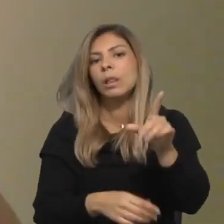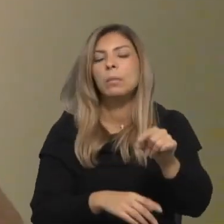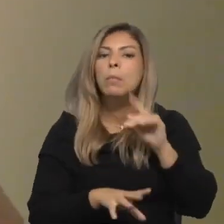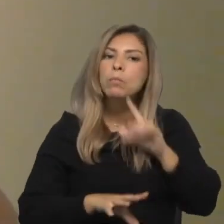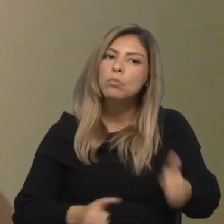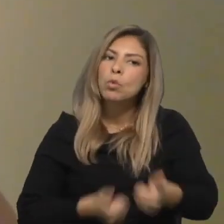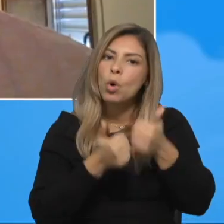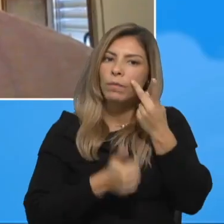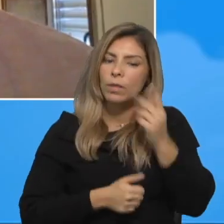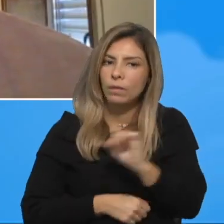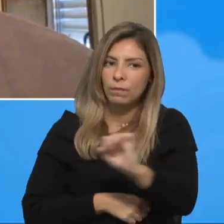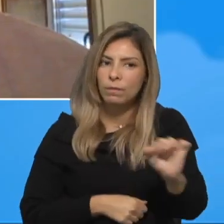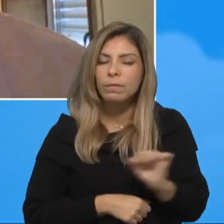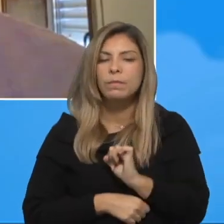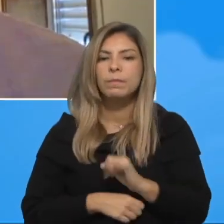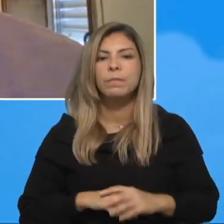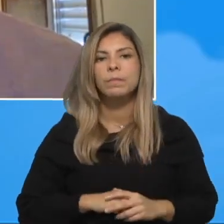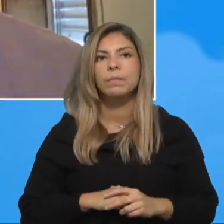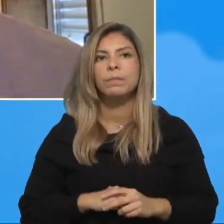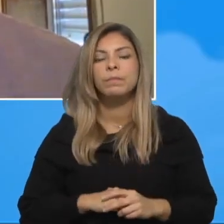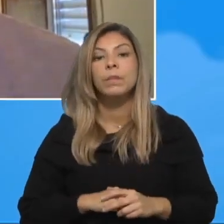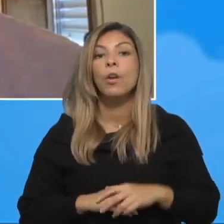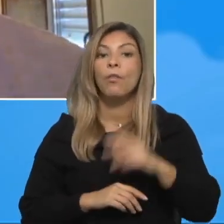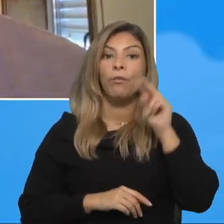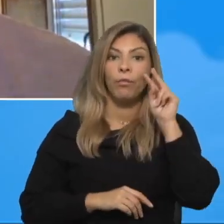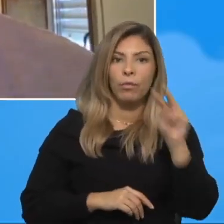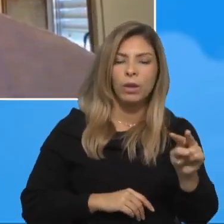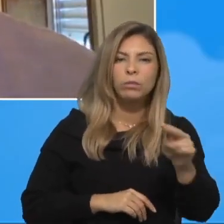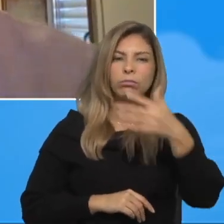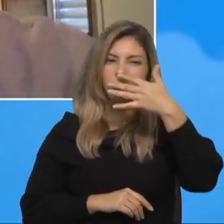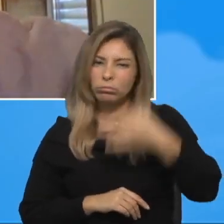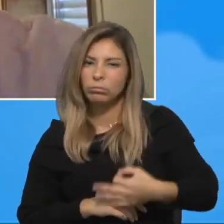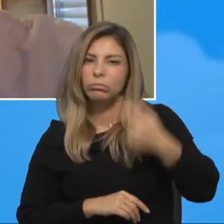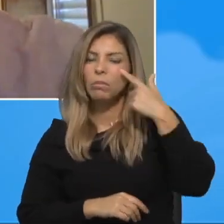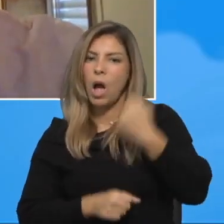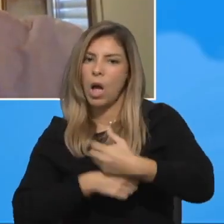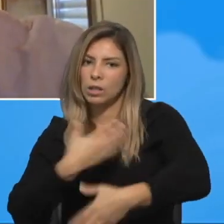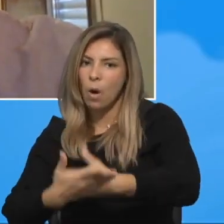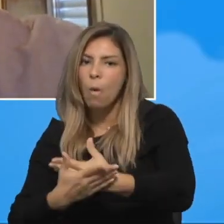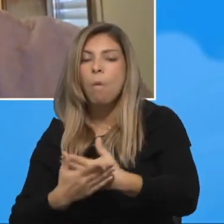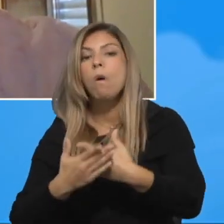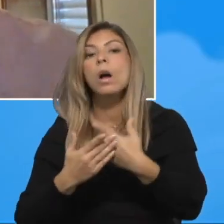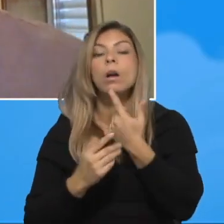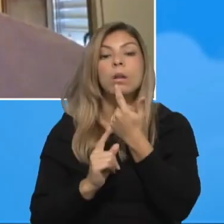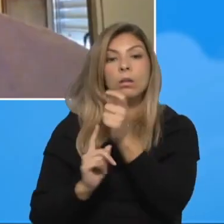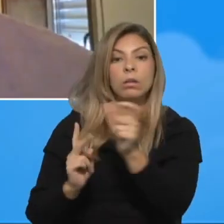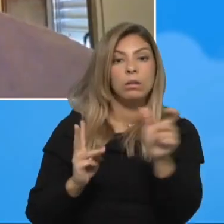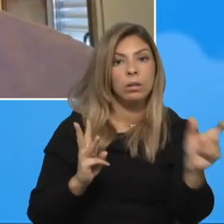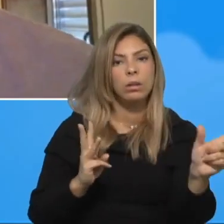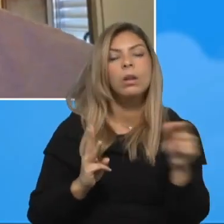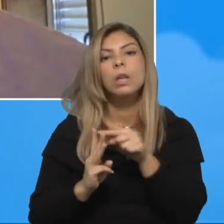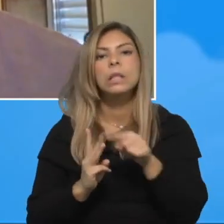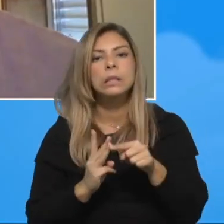vida. O método Ver, Julgar e Agir é aquele que marca toda a dinâmica da ação católica, também da Juventude